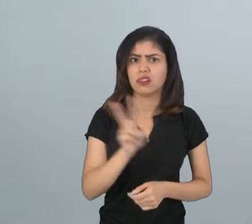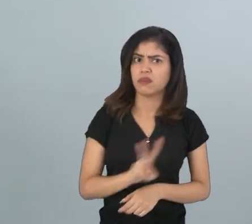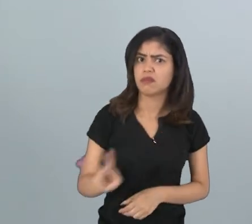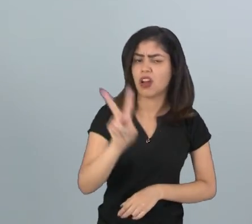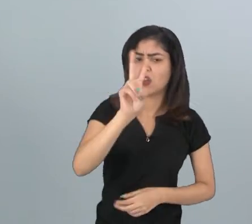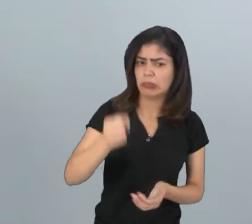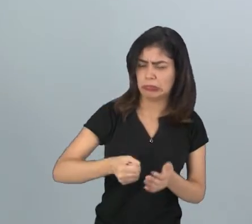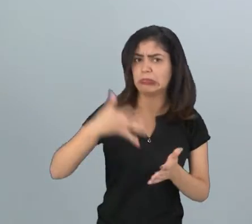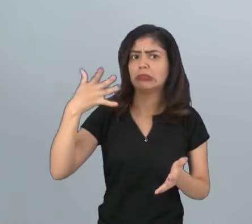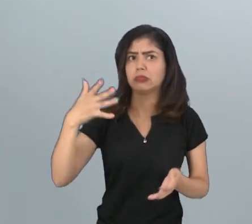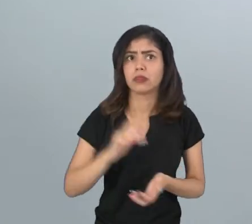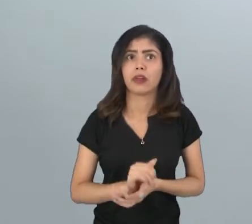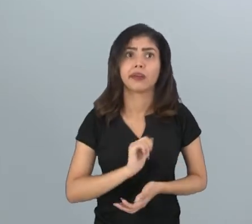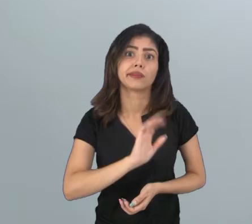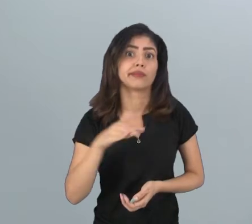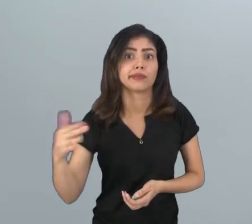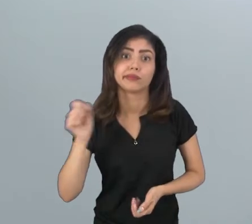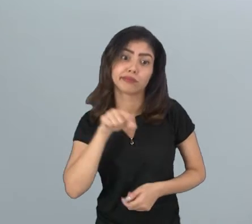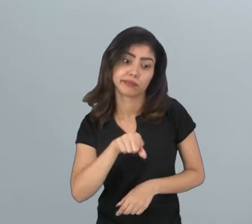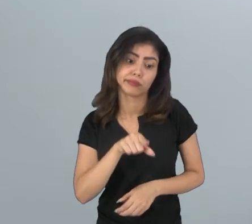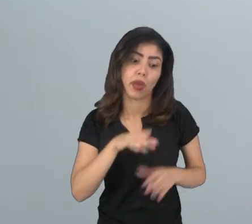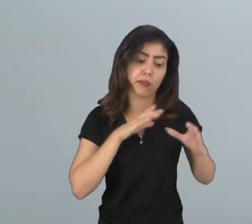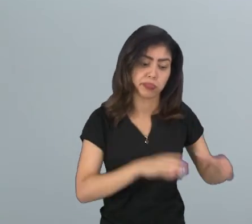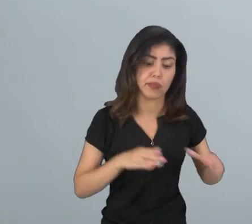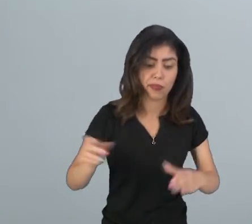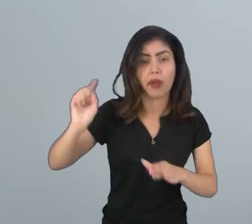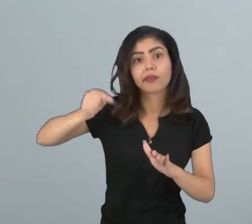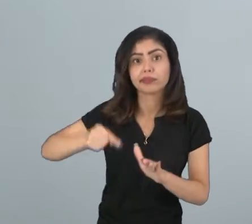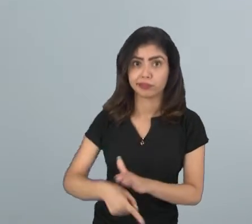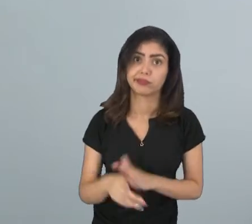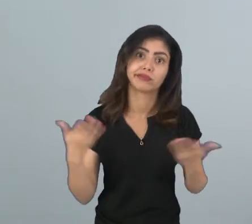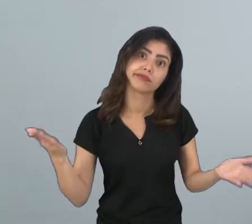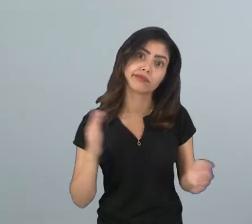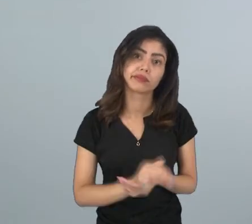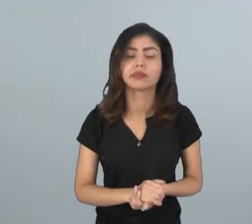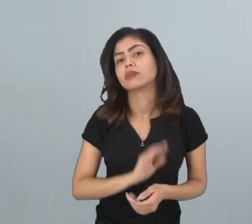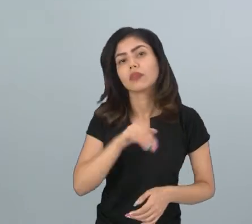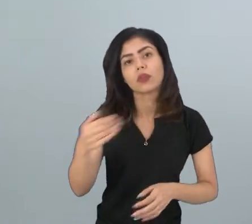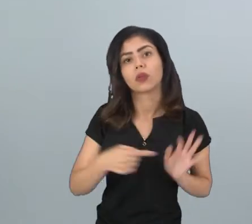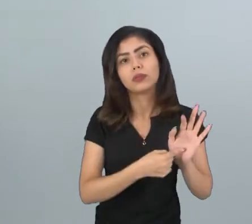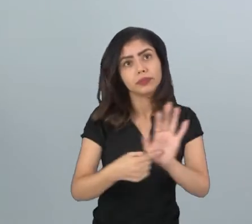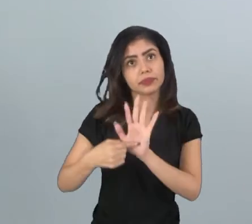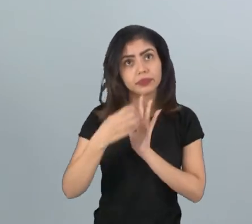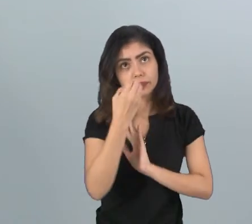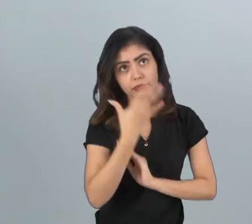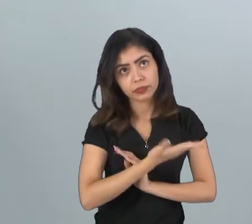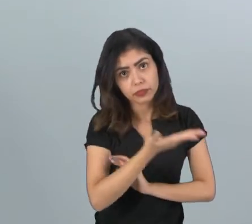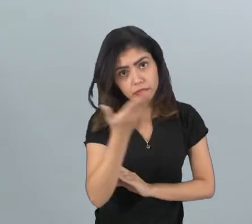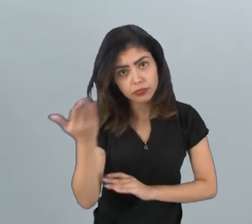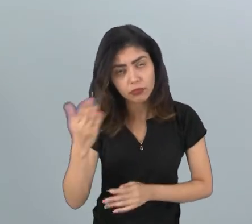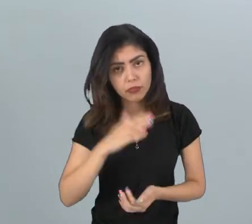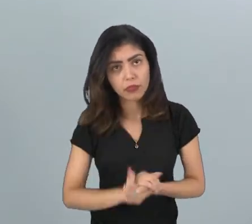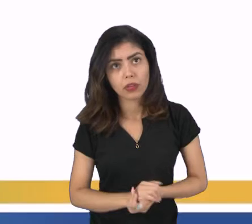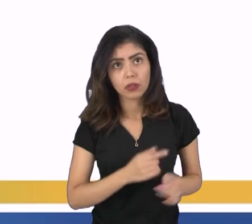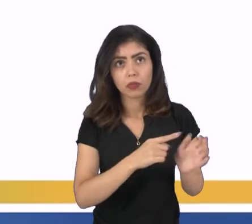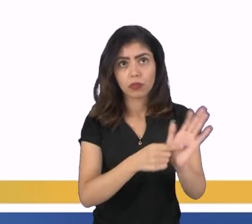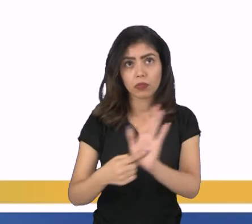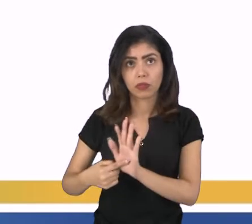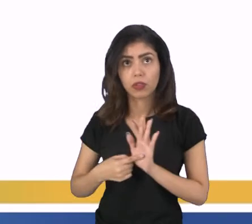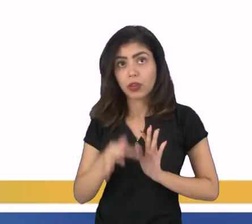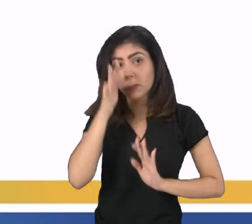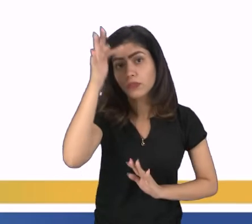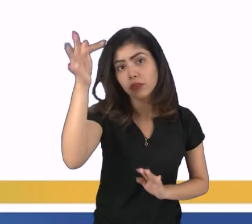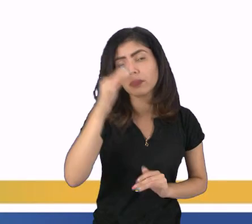enquanto não, vive na buraqueira, na lama, tem um valor lá embaixo. Então, quando eu mostro essa foto, estou insinuando para você que